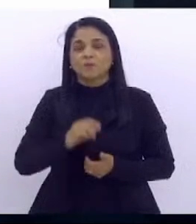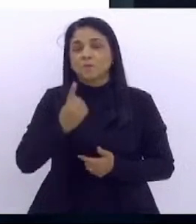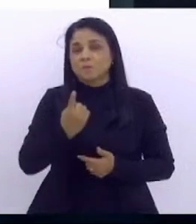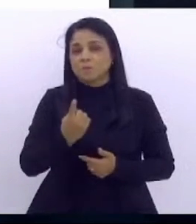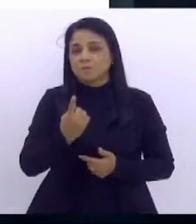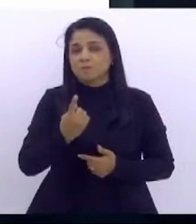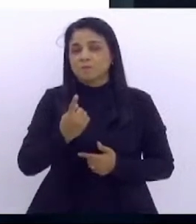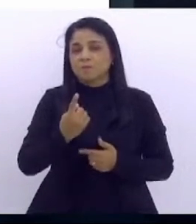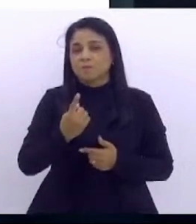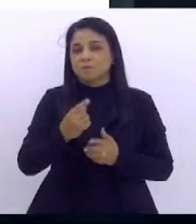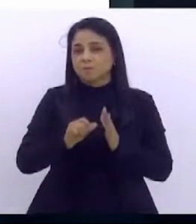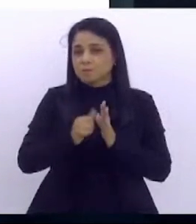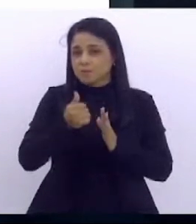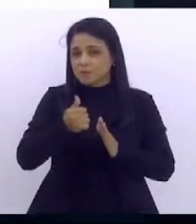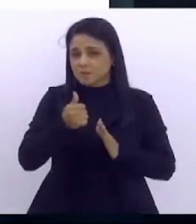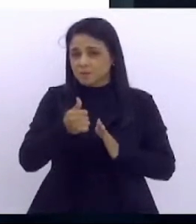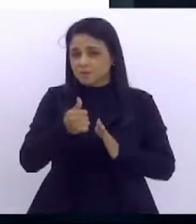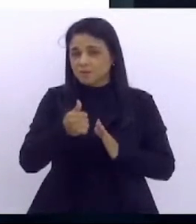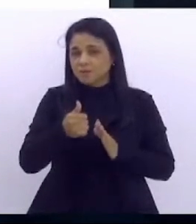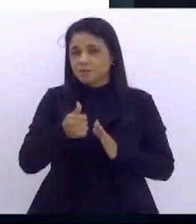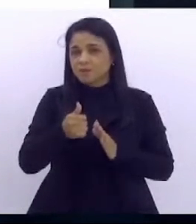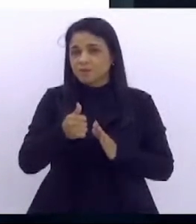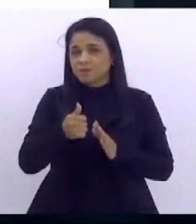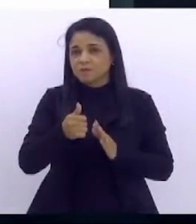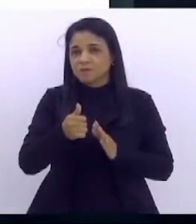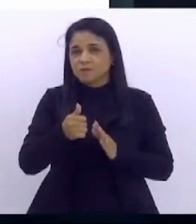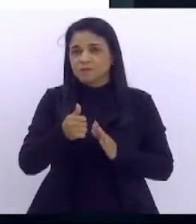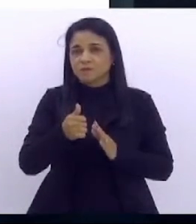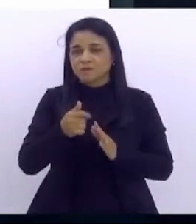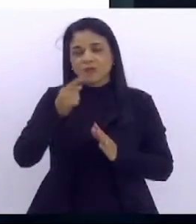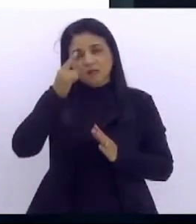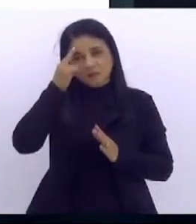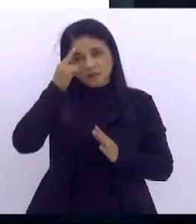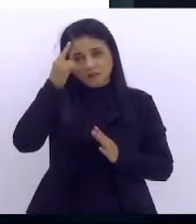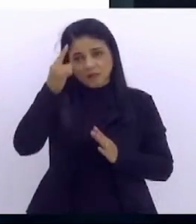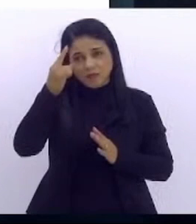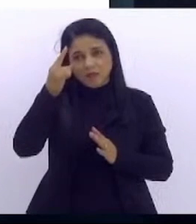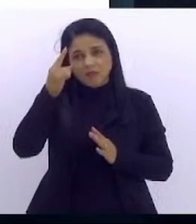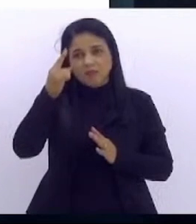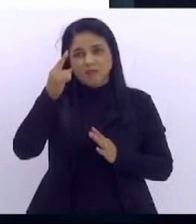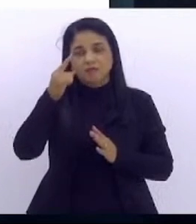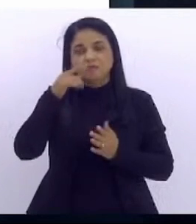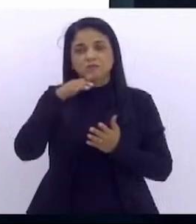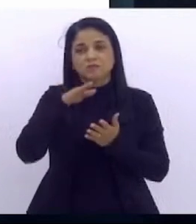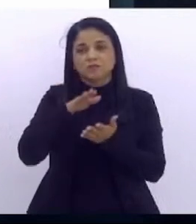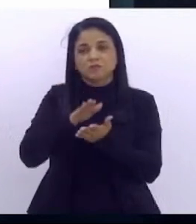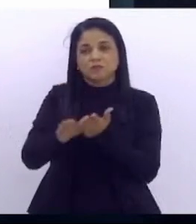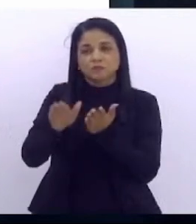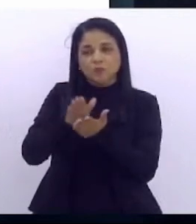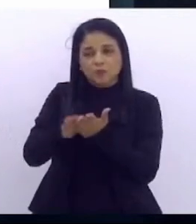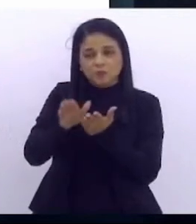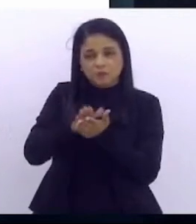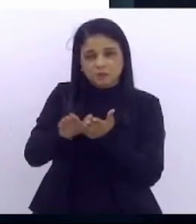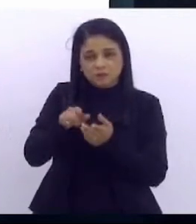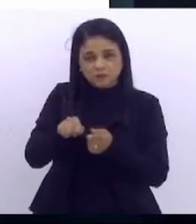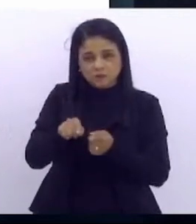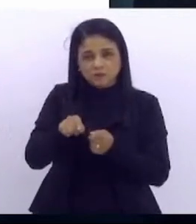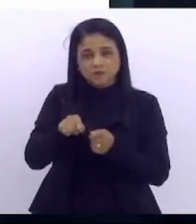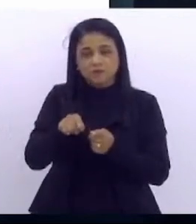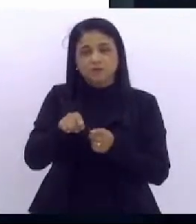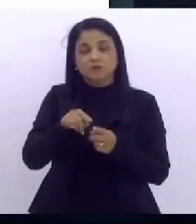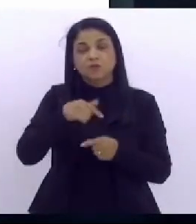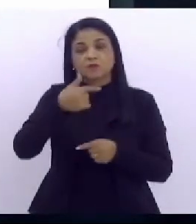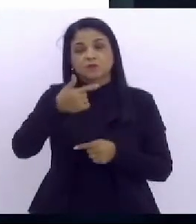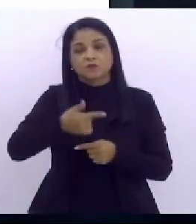O primeiro fator, 5, é essa ideia da taxa de complicações, e o segundo, o